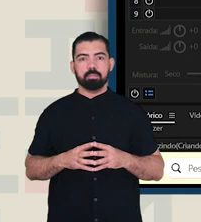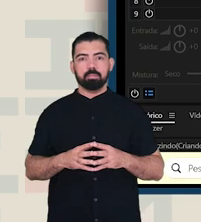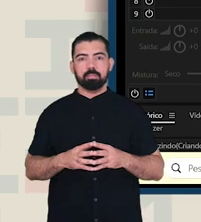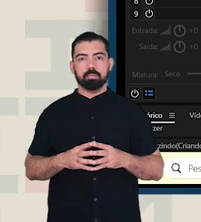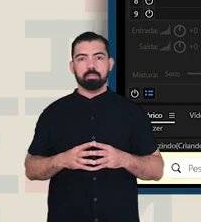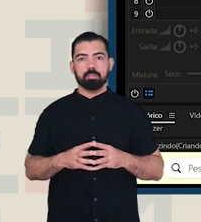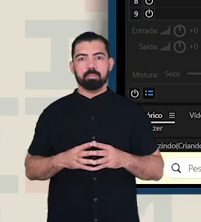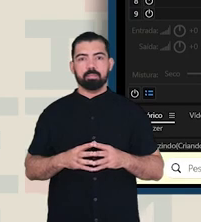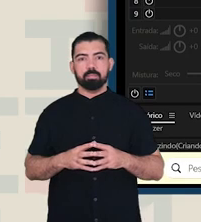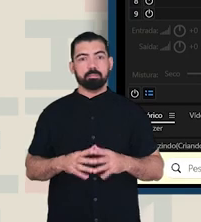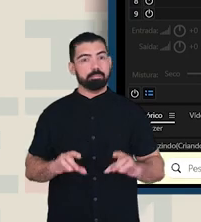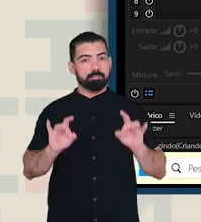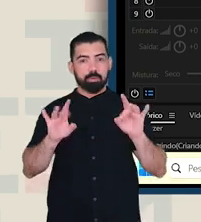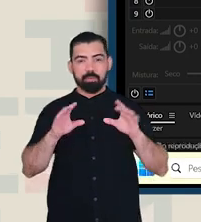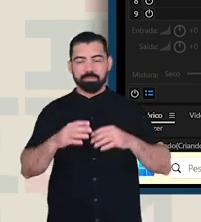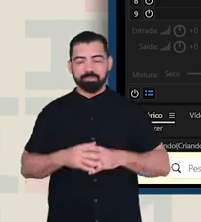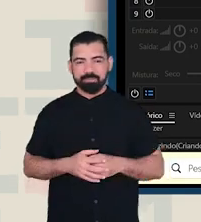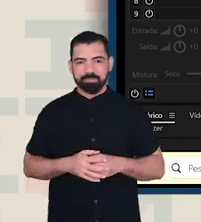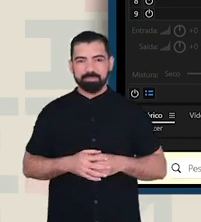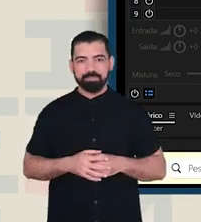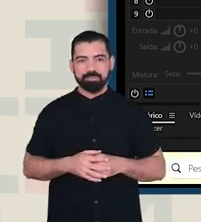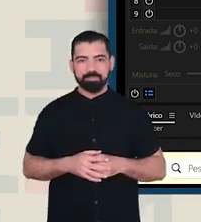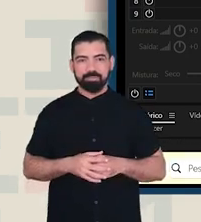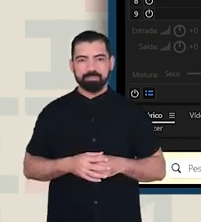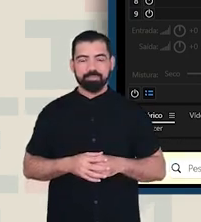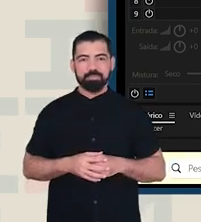Só isso. Clip.